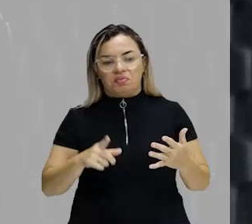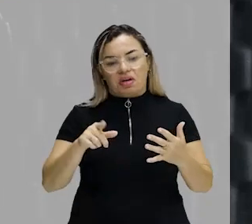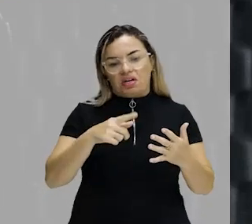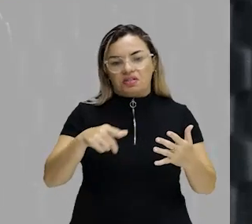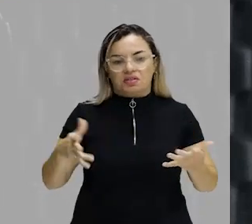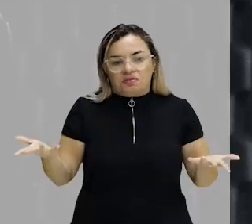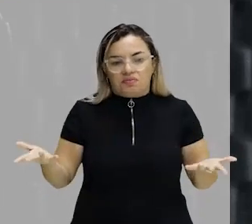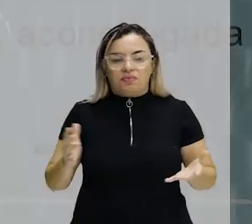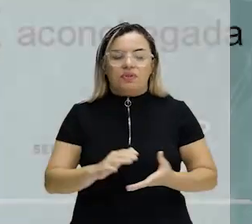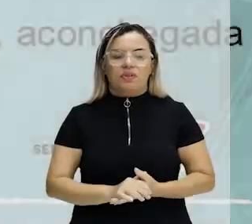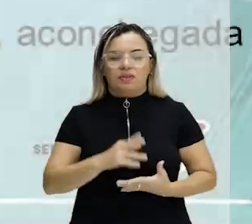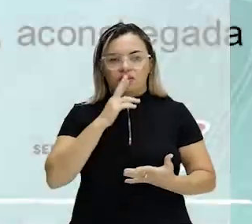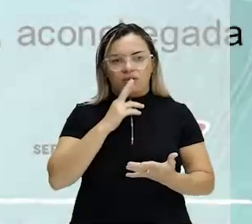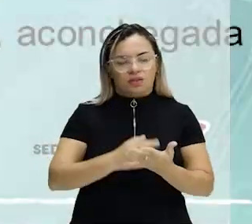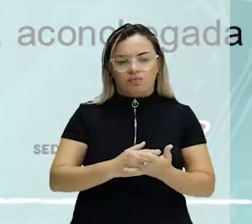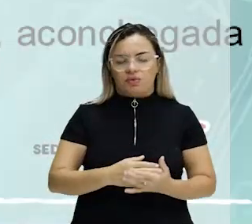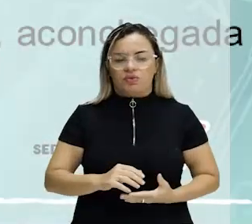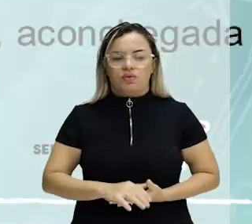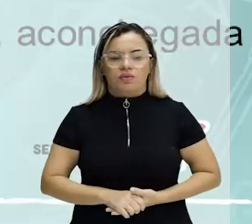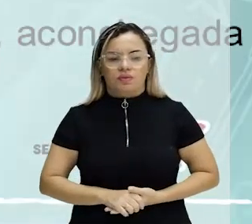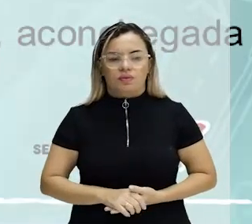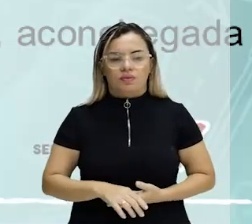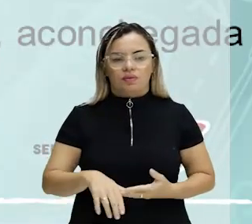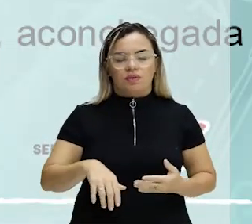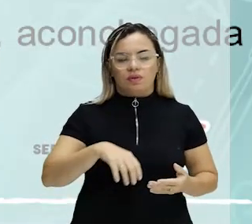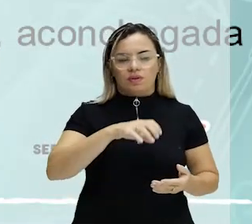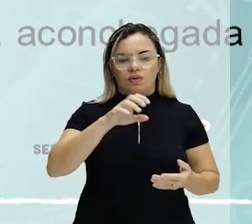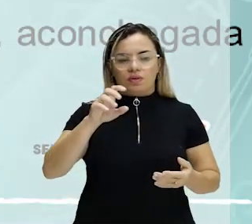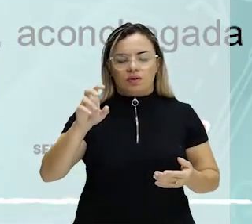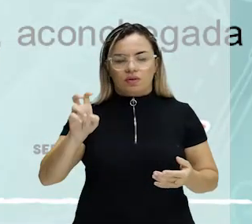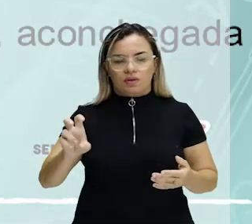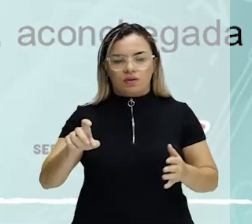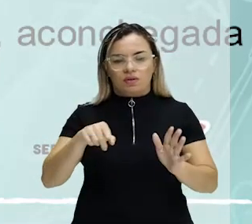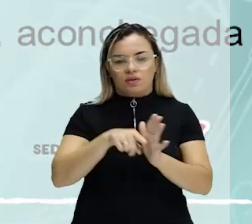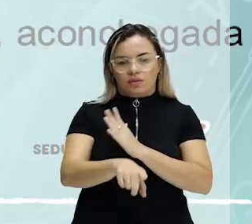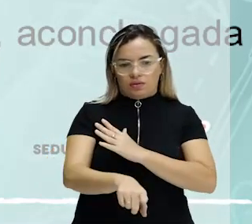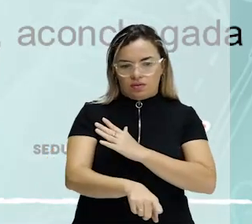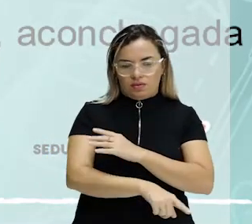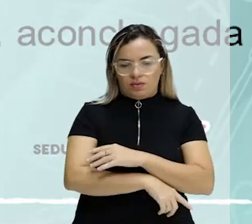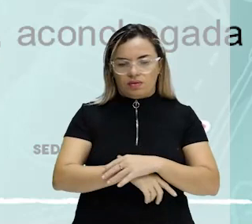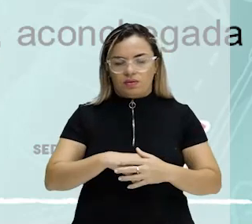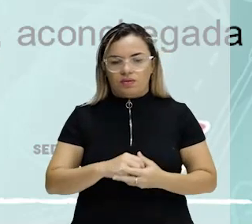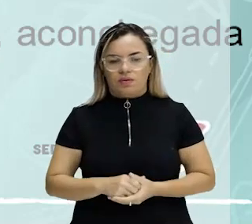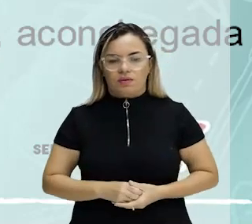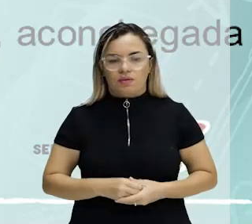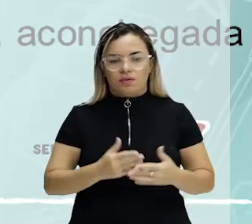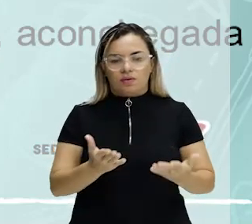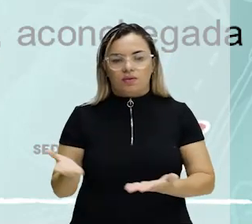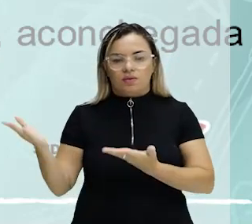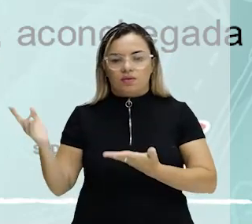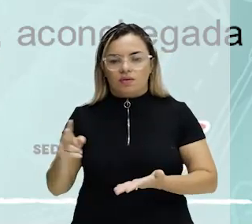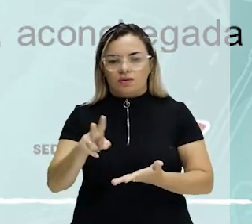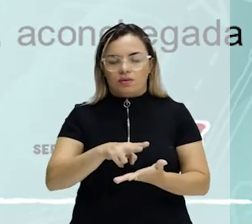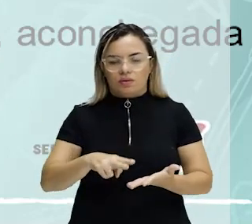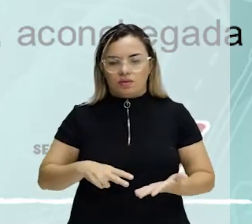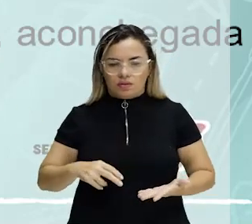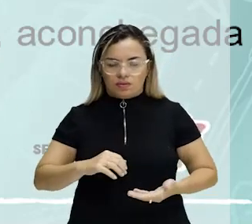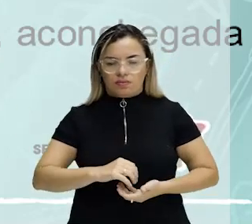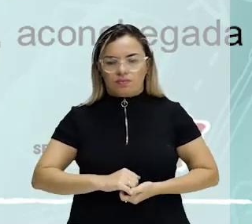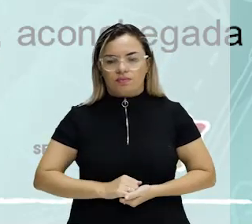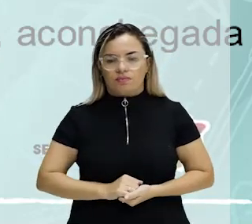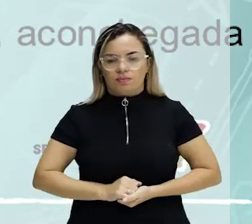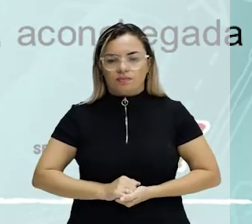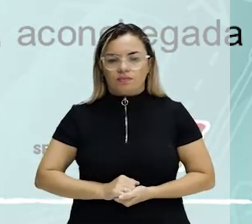Beleza. Essa é do Enem, tem assim, no trecho. Montes Claros cresceu